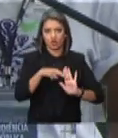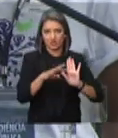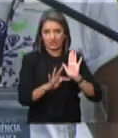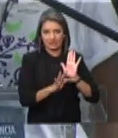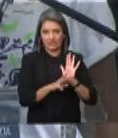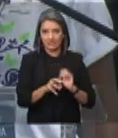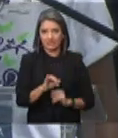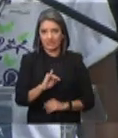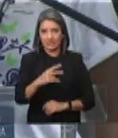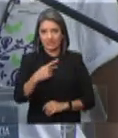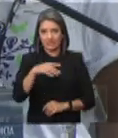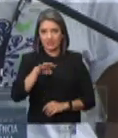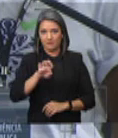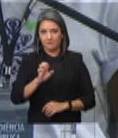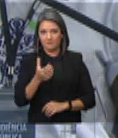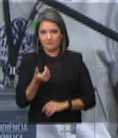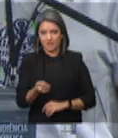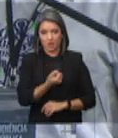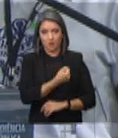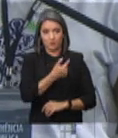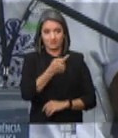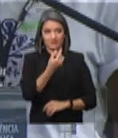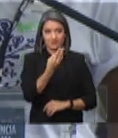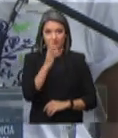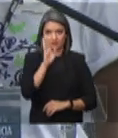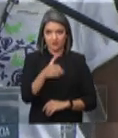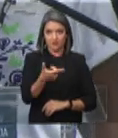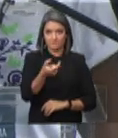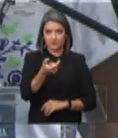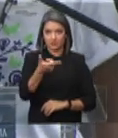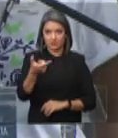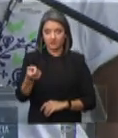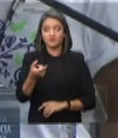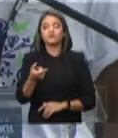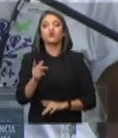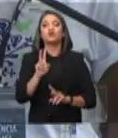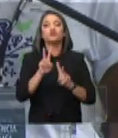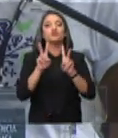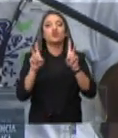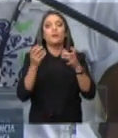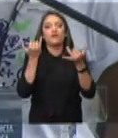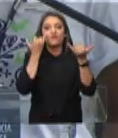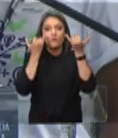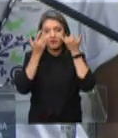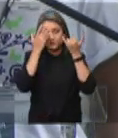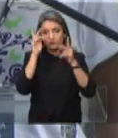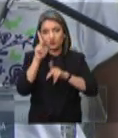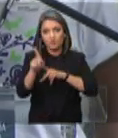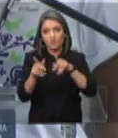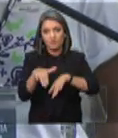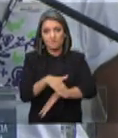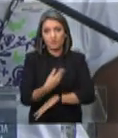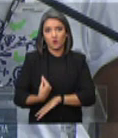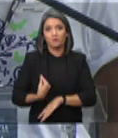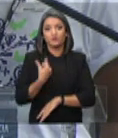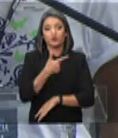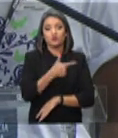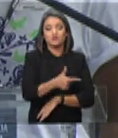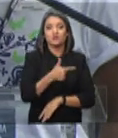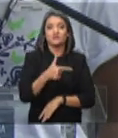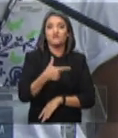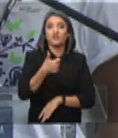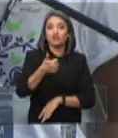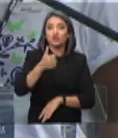ipea número 73 2020 sobre dados da população e situação de Rua 221 mil pessoas